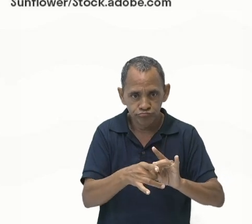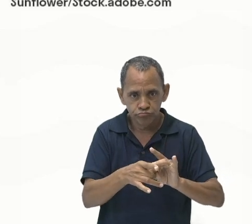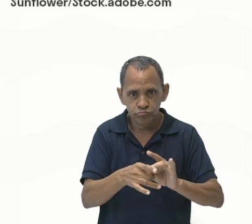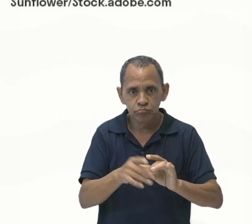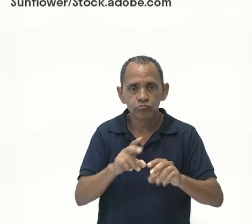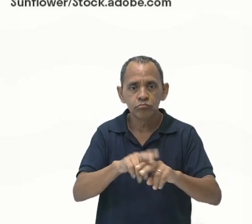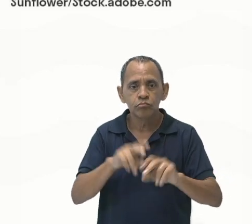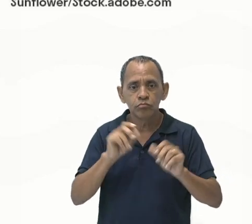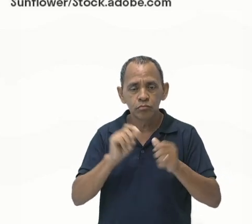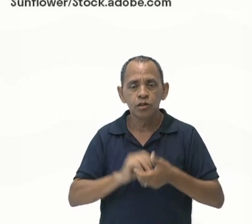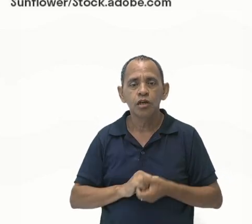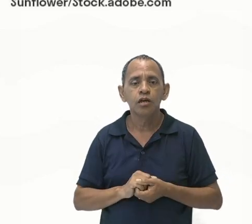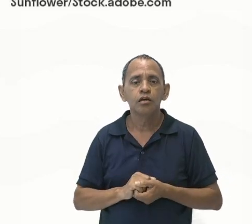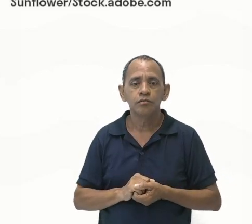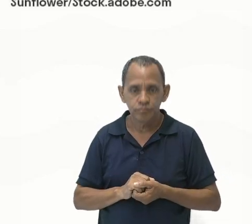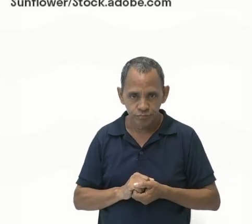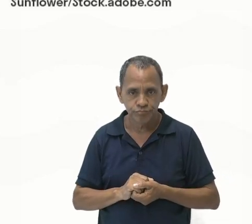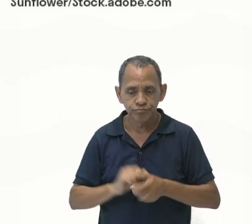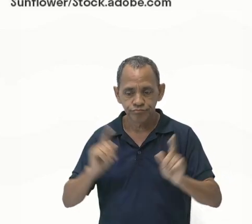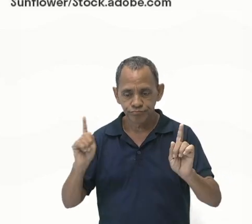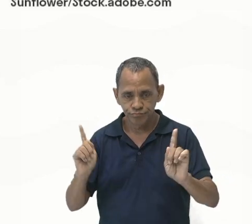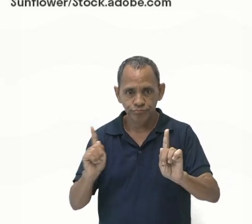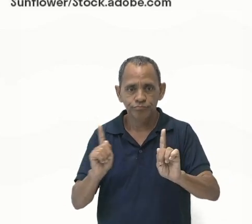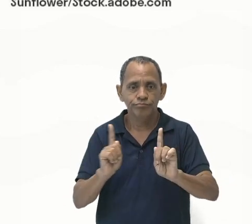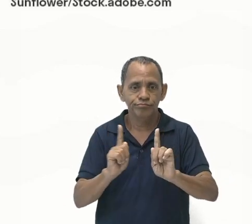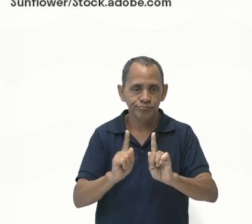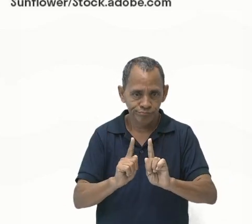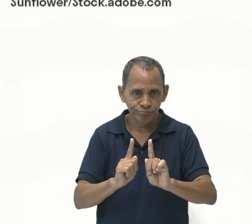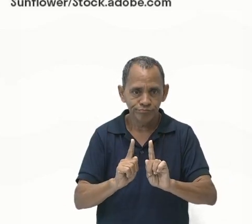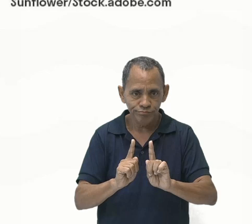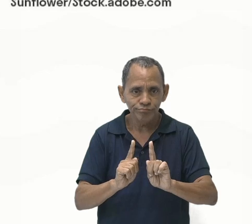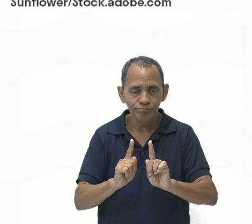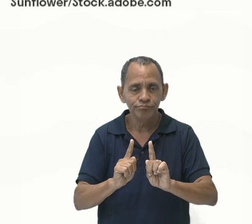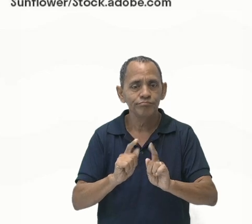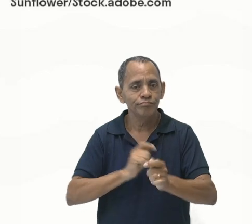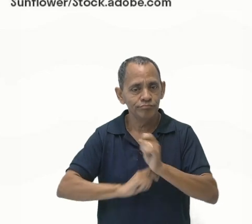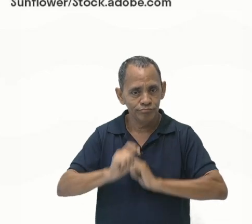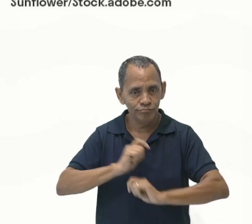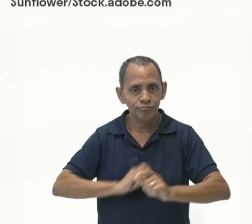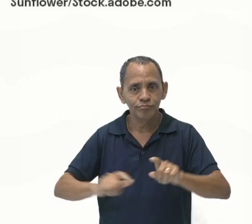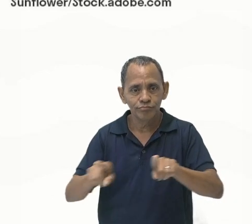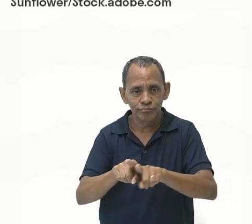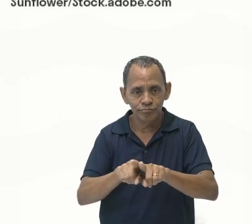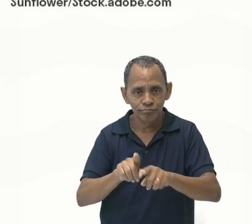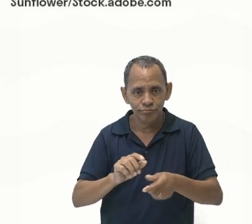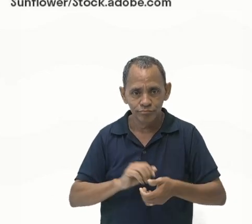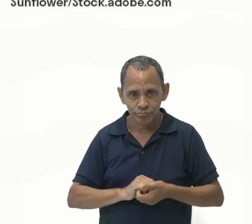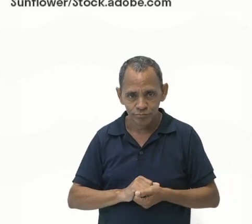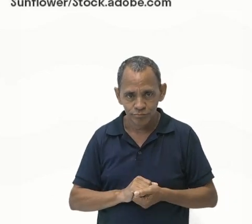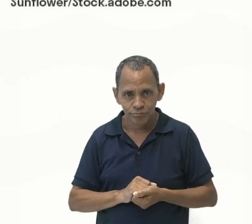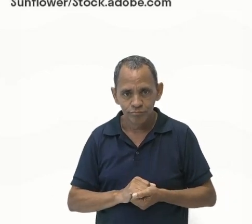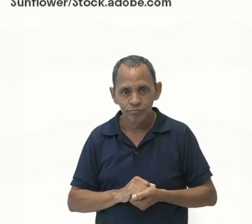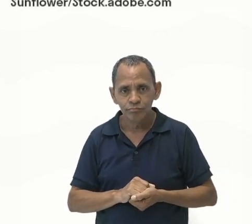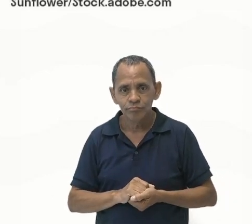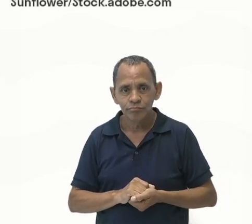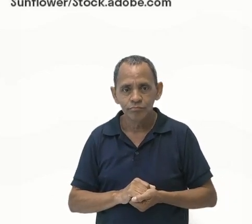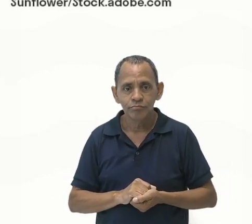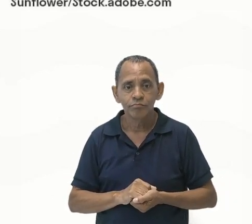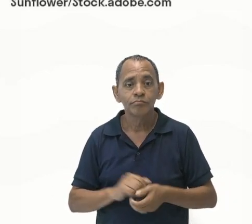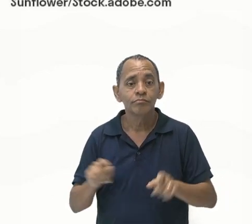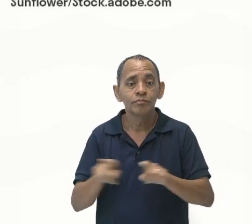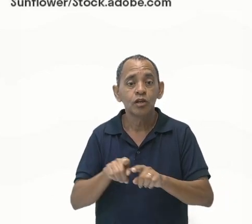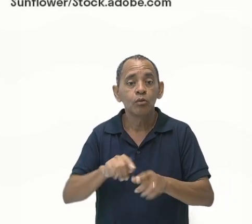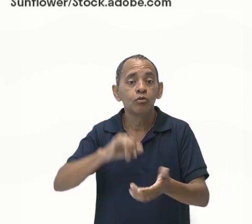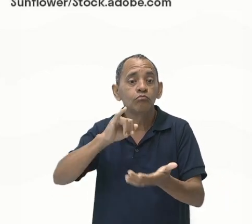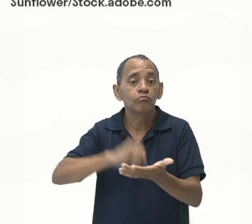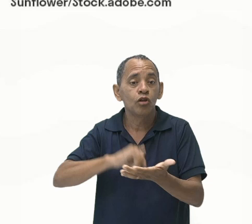mais próximos em decorrência do estreitamento das relações econômicas. E a principal marca da União